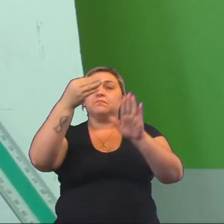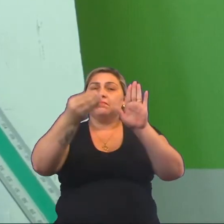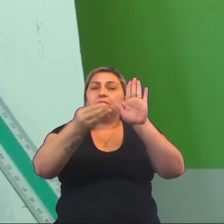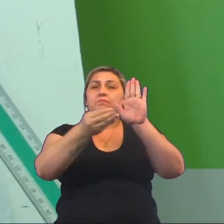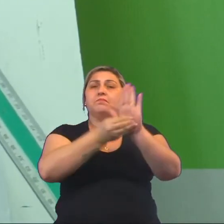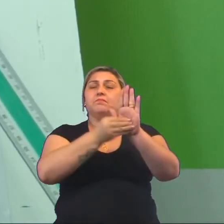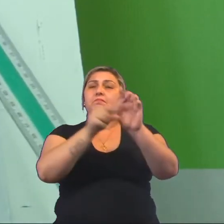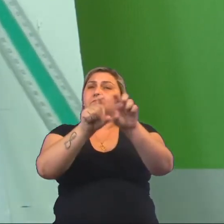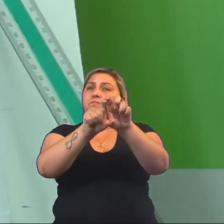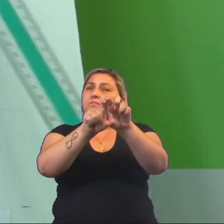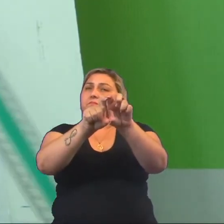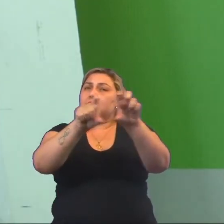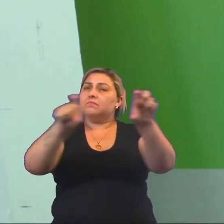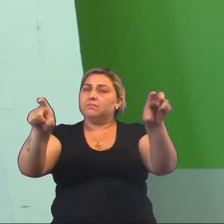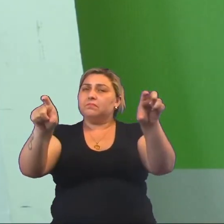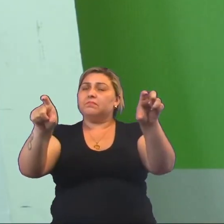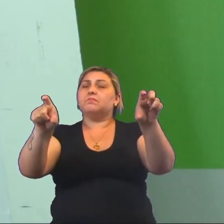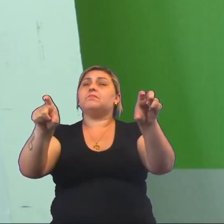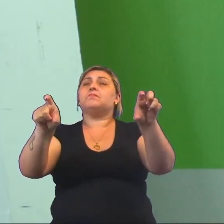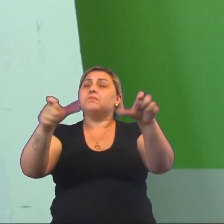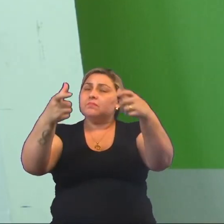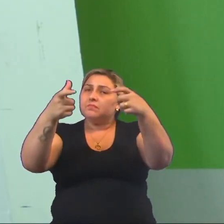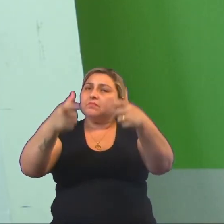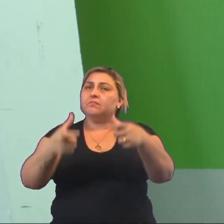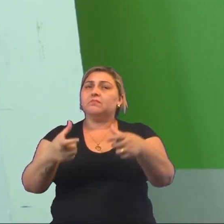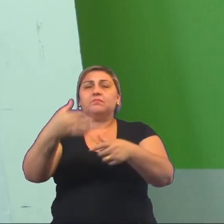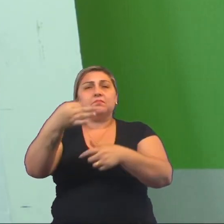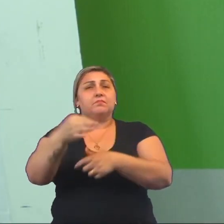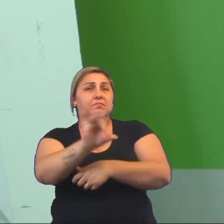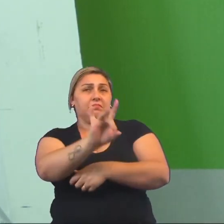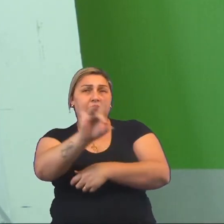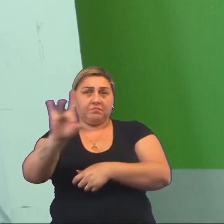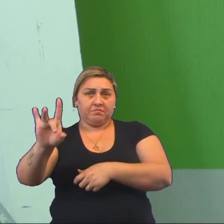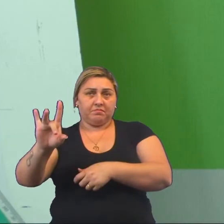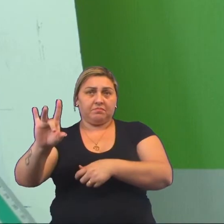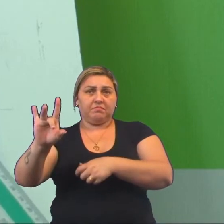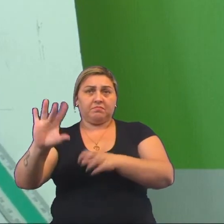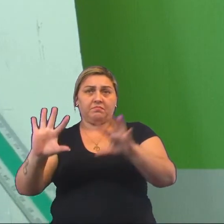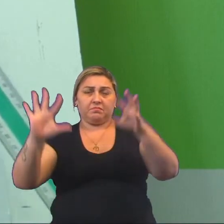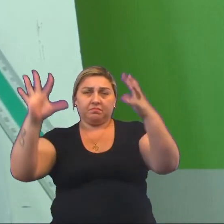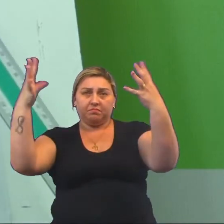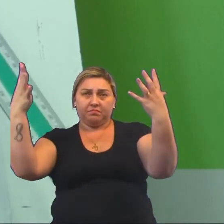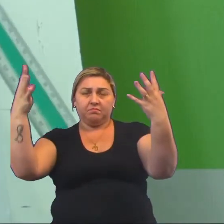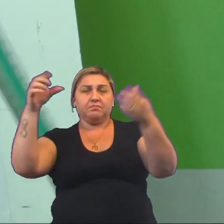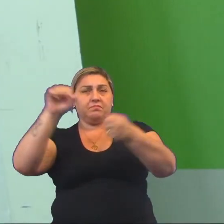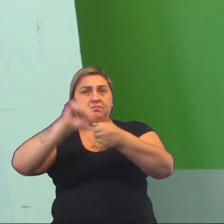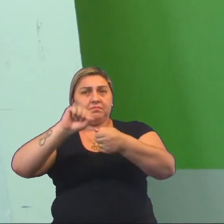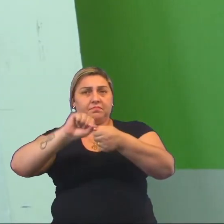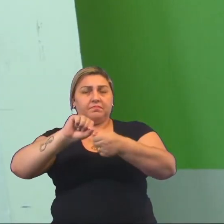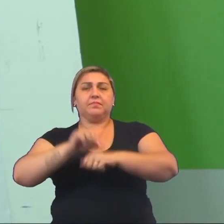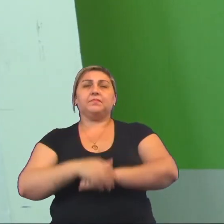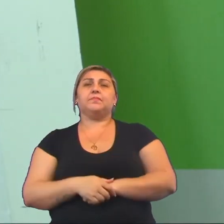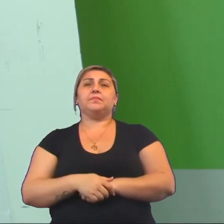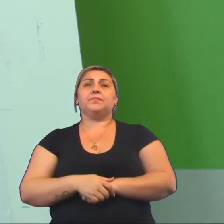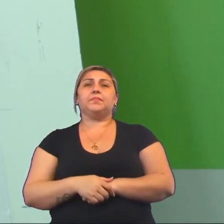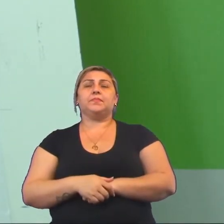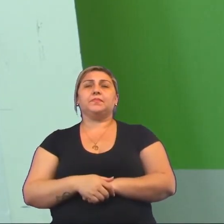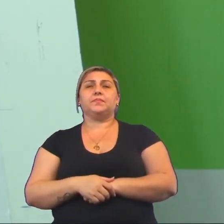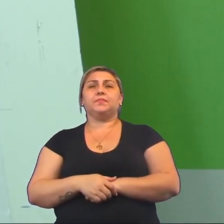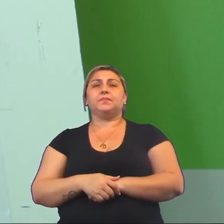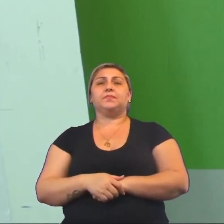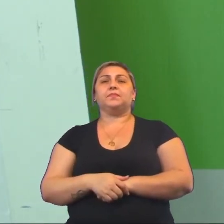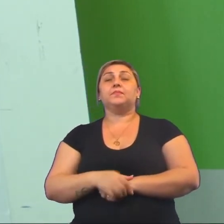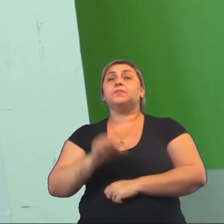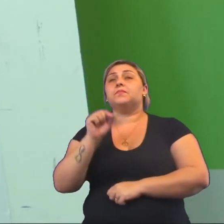cole as etiquetas de acordo com o local em que cada comemoração é realizada. Então, o